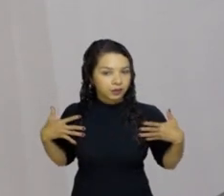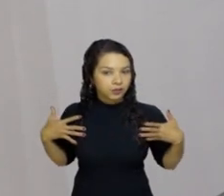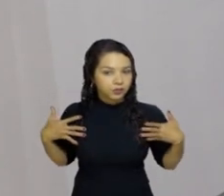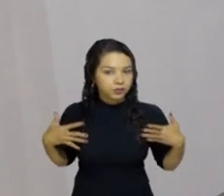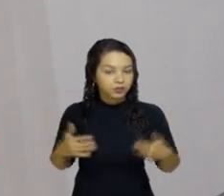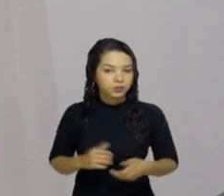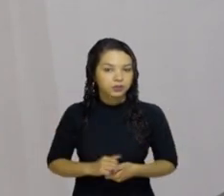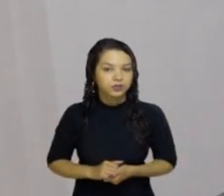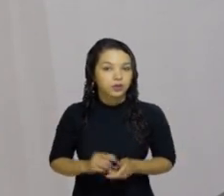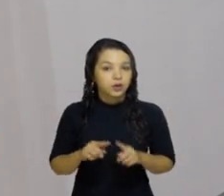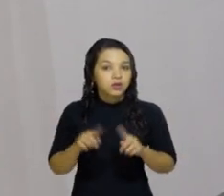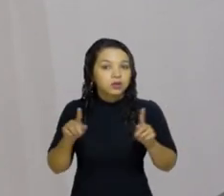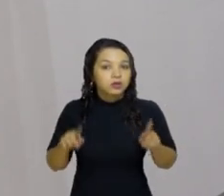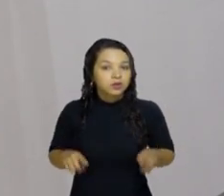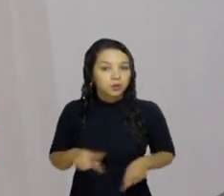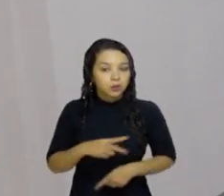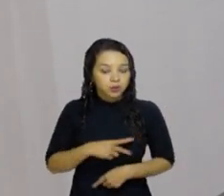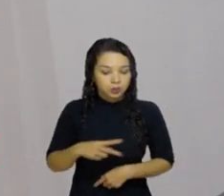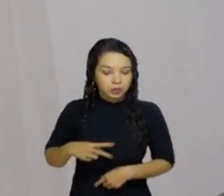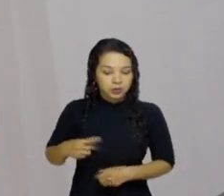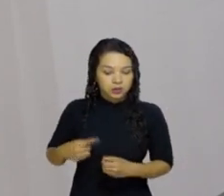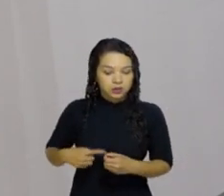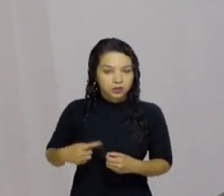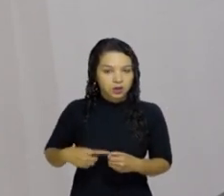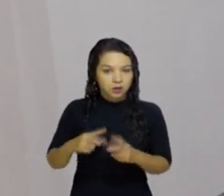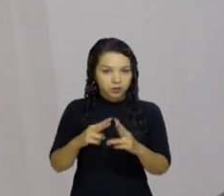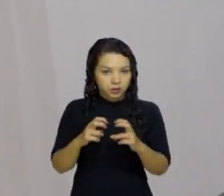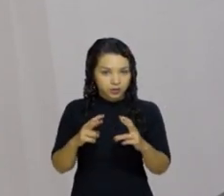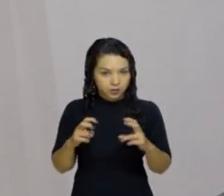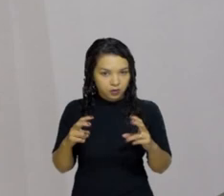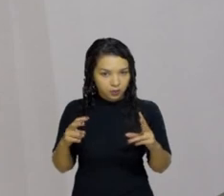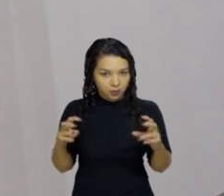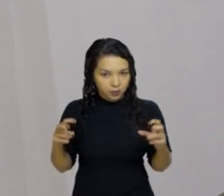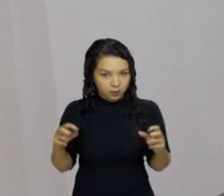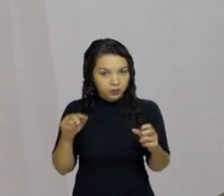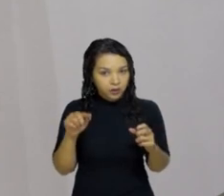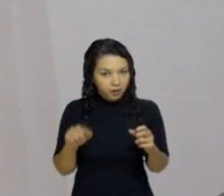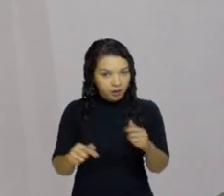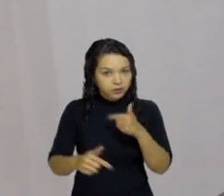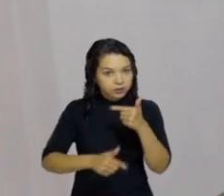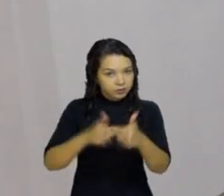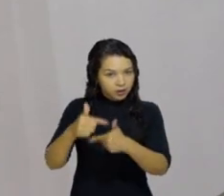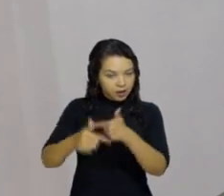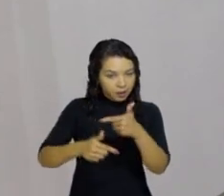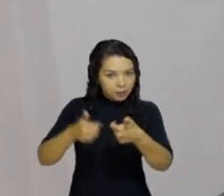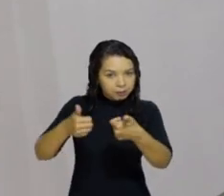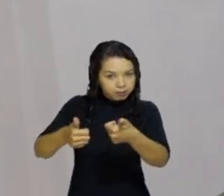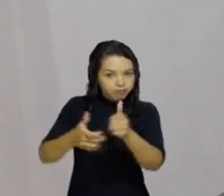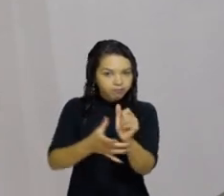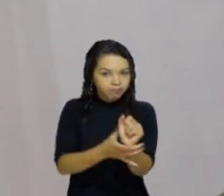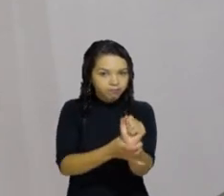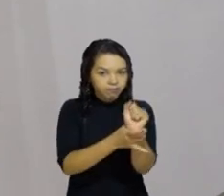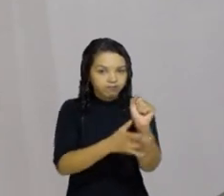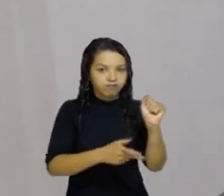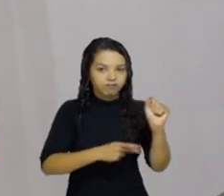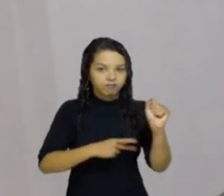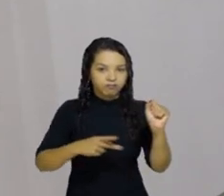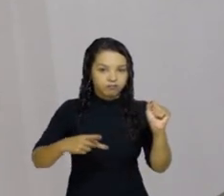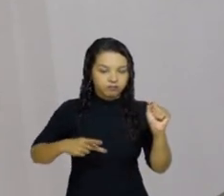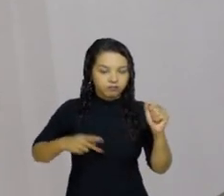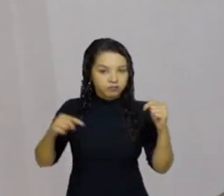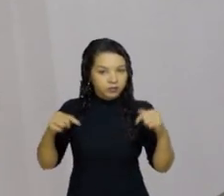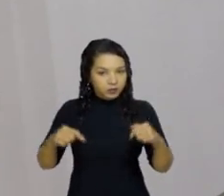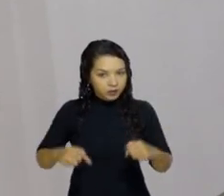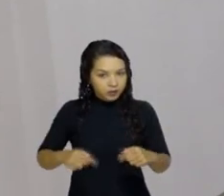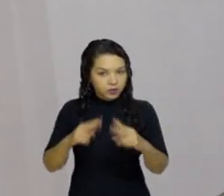um servidor público da cidade de Florianópolis, que presta um grande trabalho na segurança pública daqui da